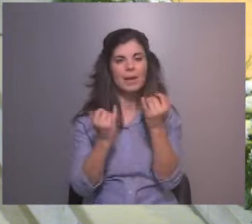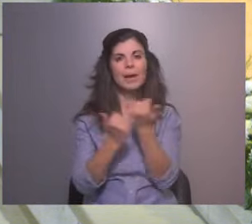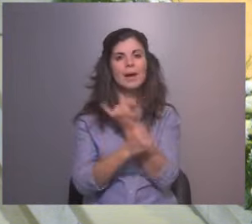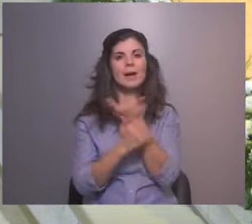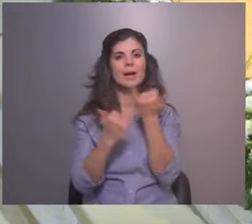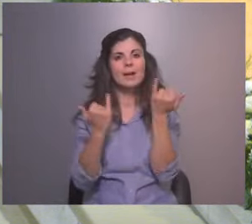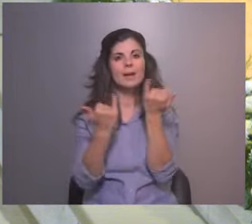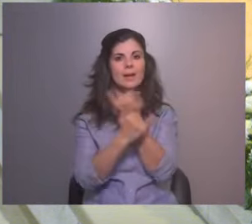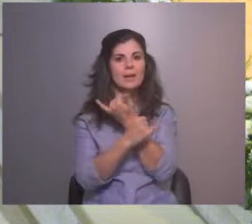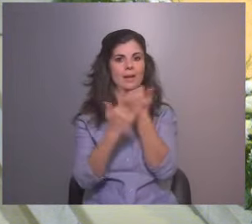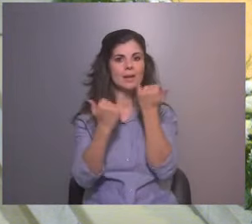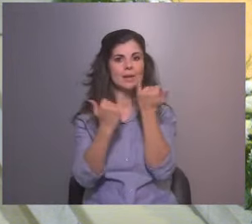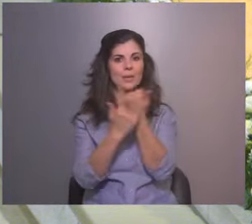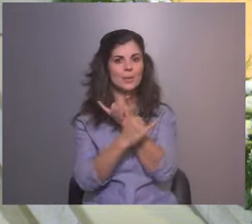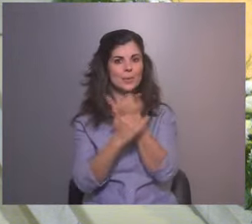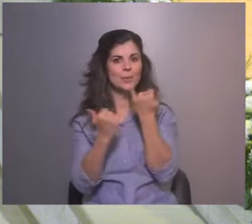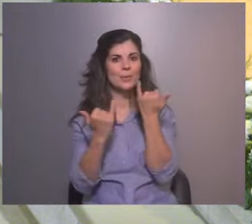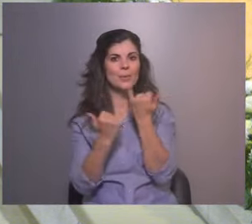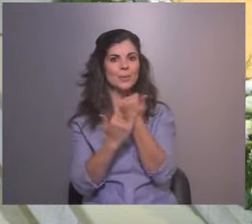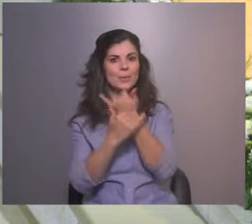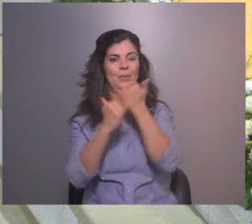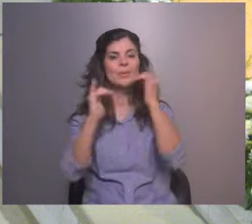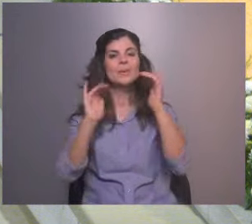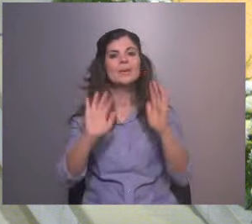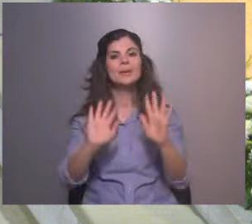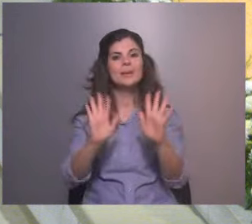Lumen Christi,